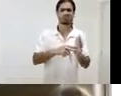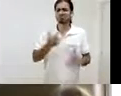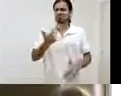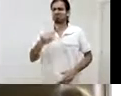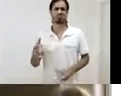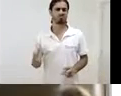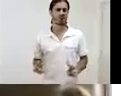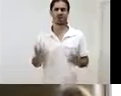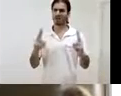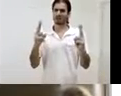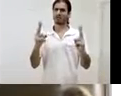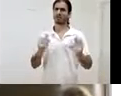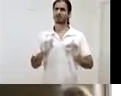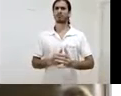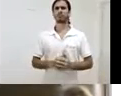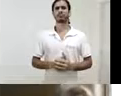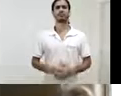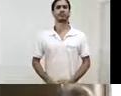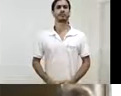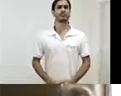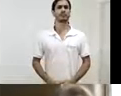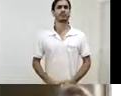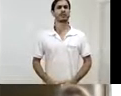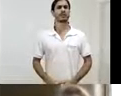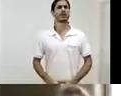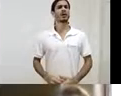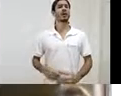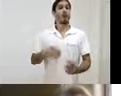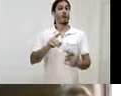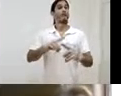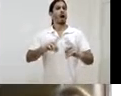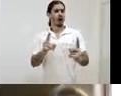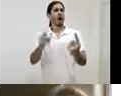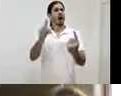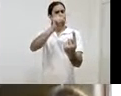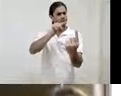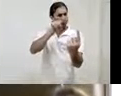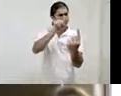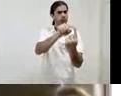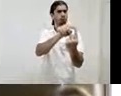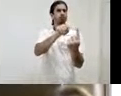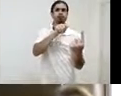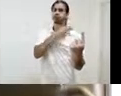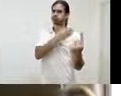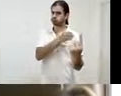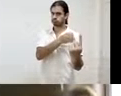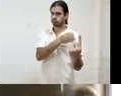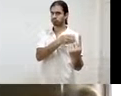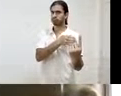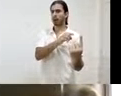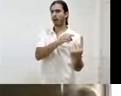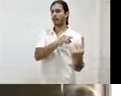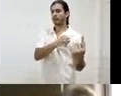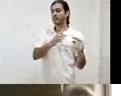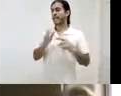interessava ao pesquisador, mas aquilo que era objetivável e, por sua vez, o pesquisador se